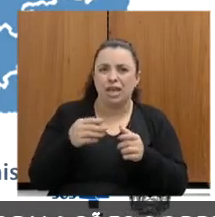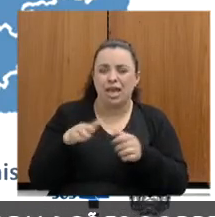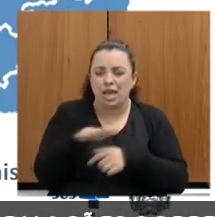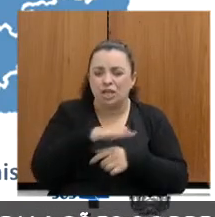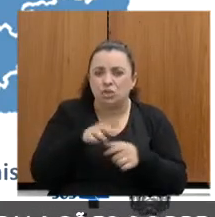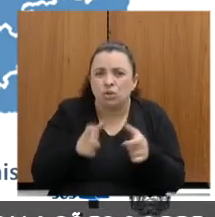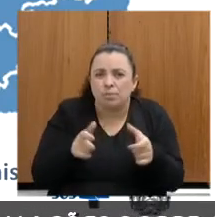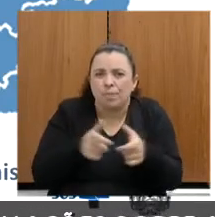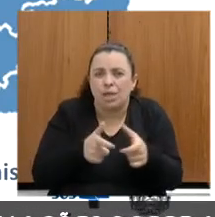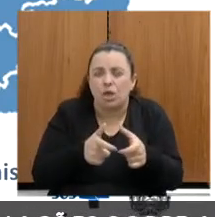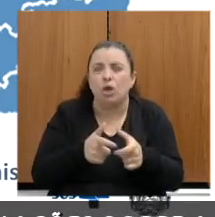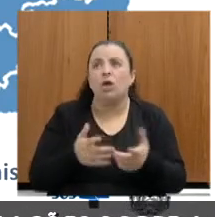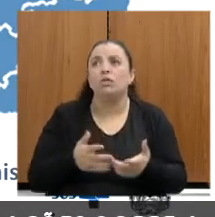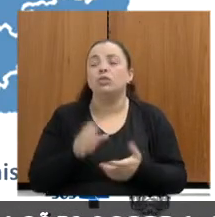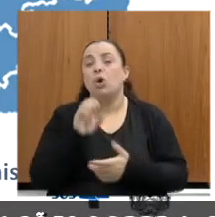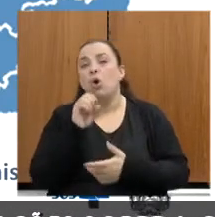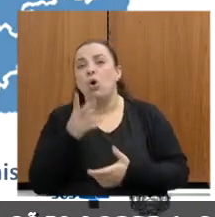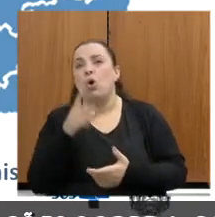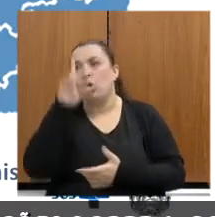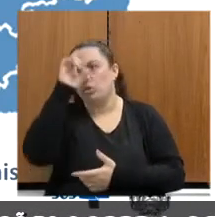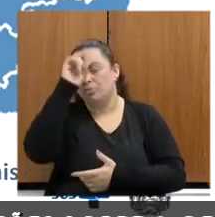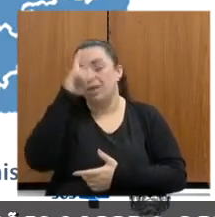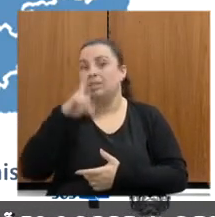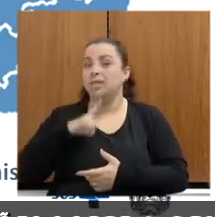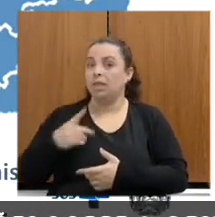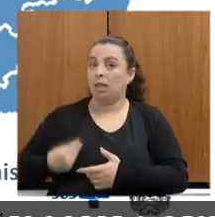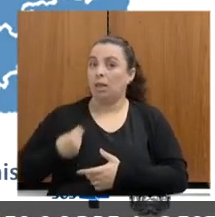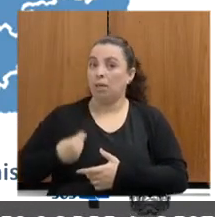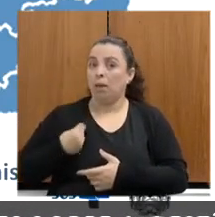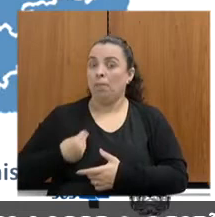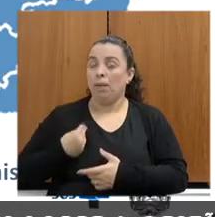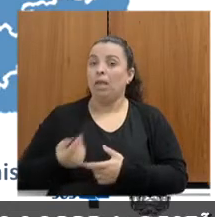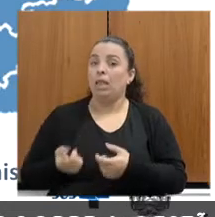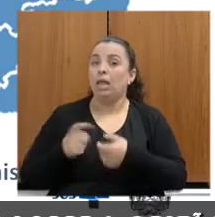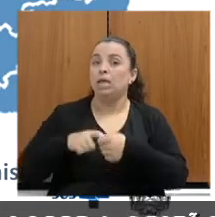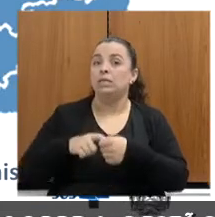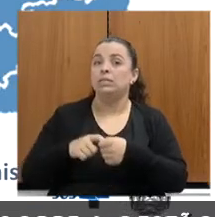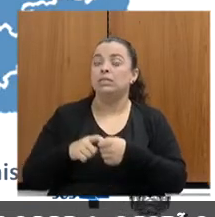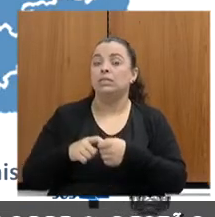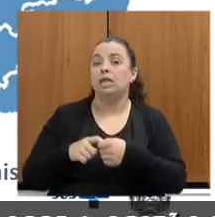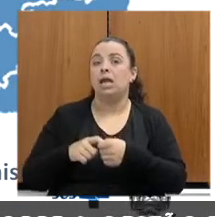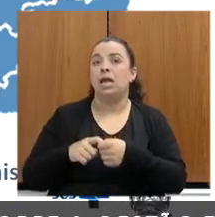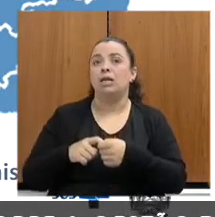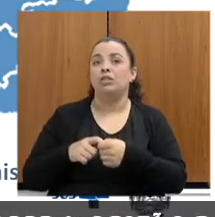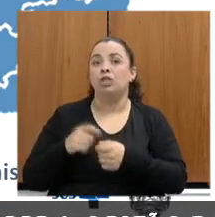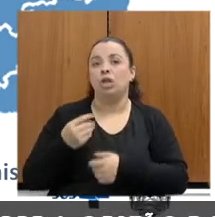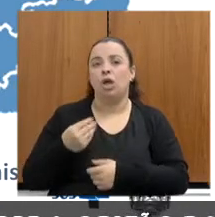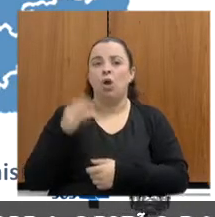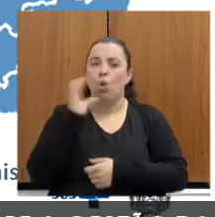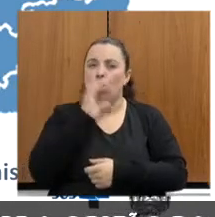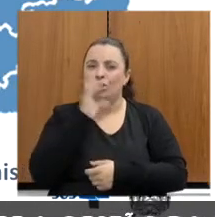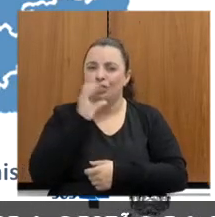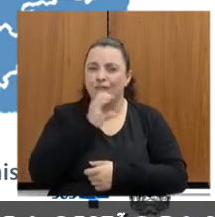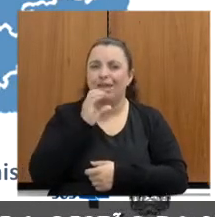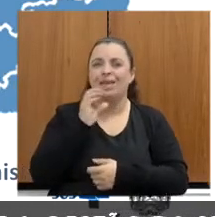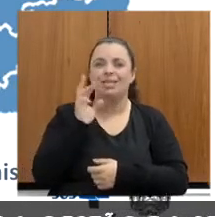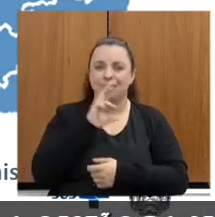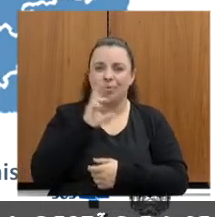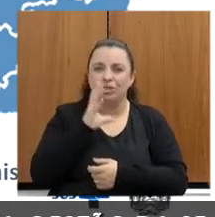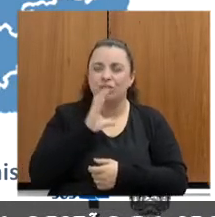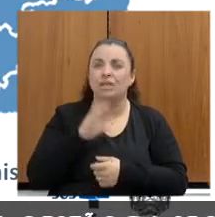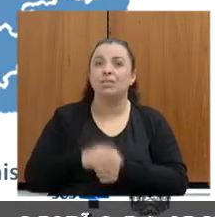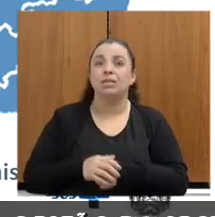hospitais que fazem parte da rede é de urgência e emergência e são sem